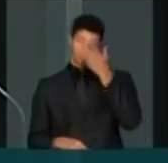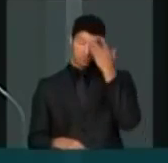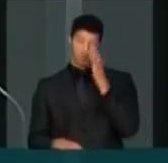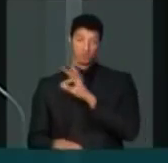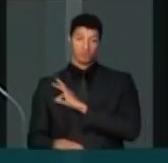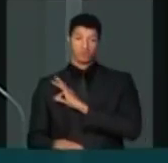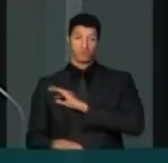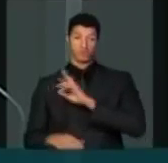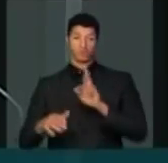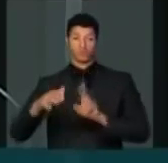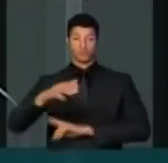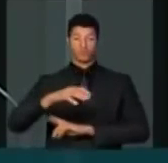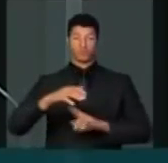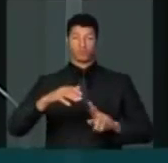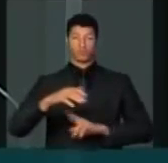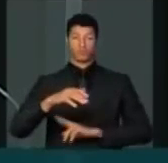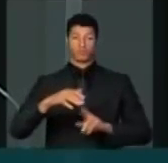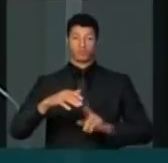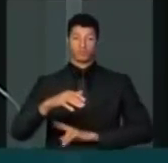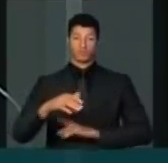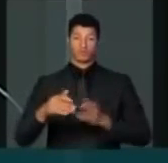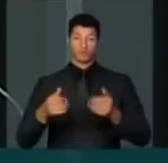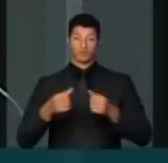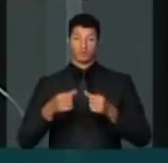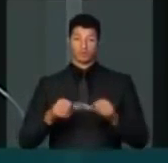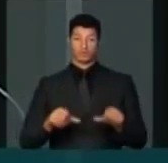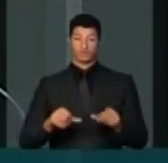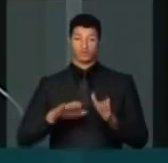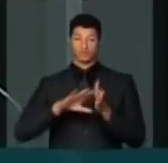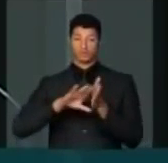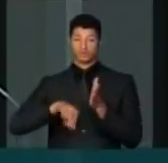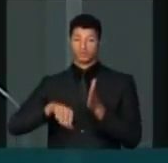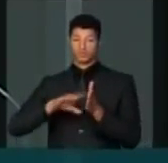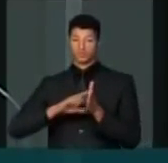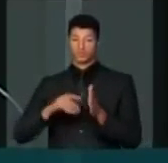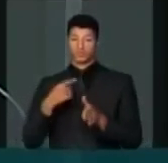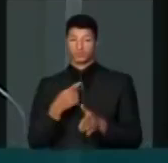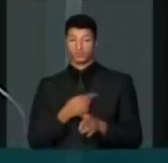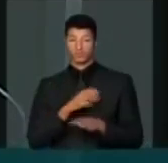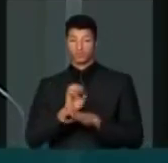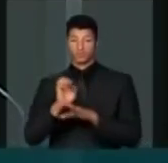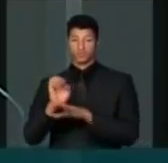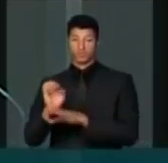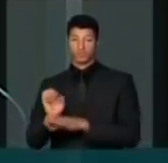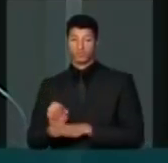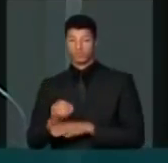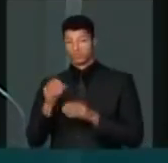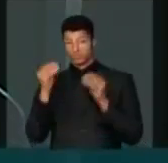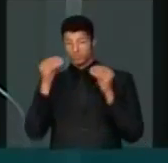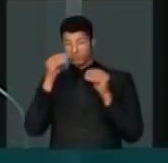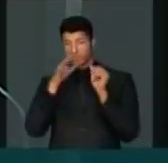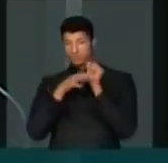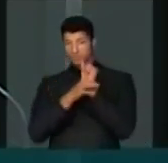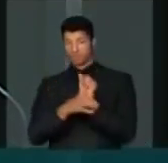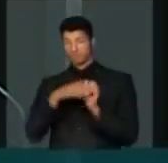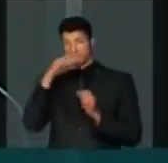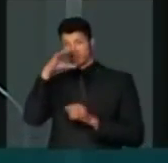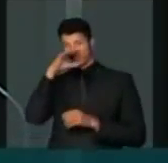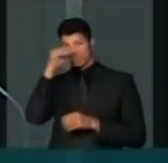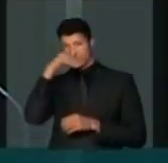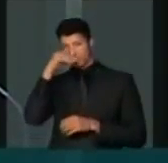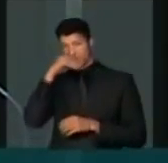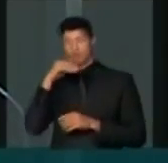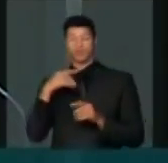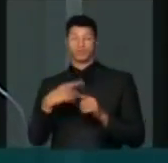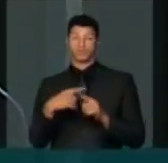policiais rodoviários federais estão sendo retirados do nosso estado. O enfraquecimento do sistema é pernicioso. Ao